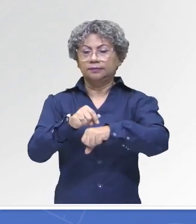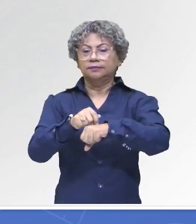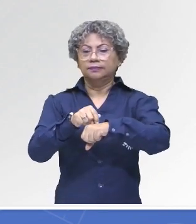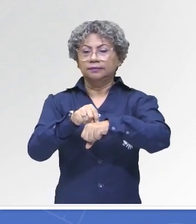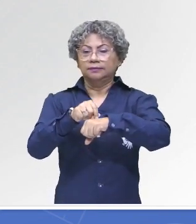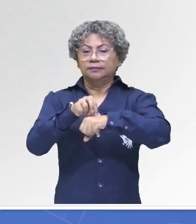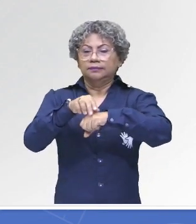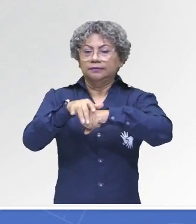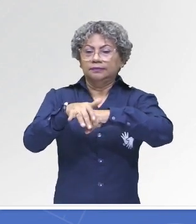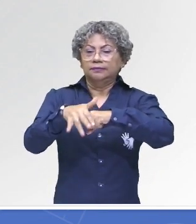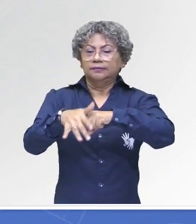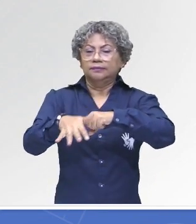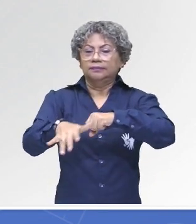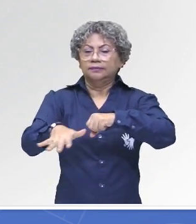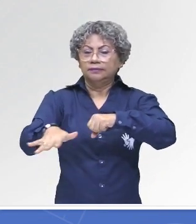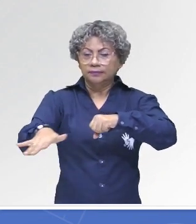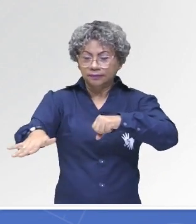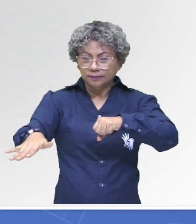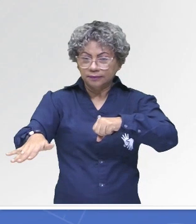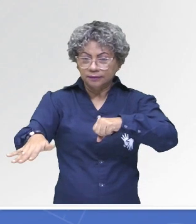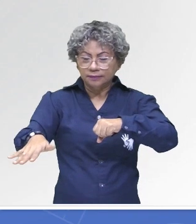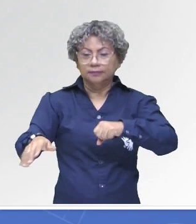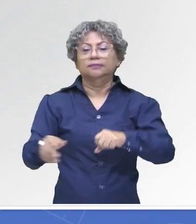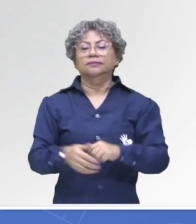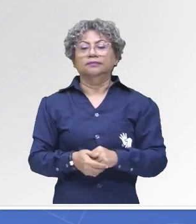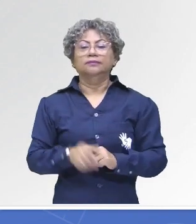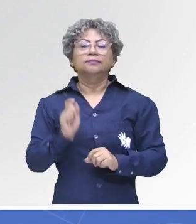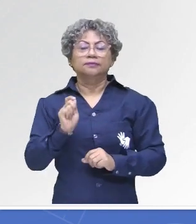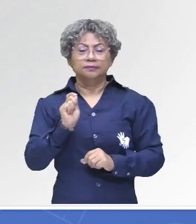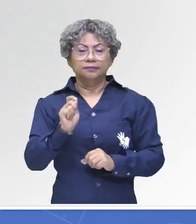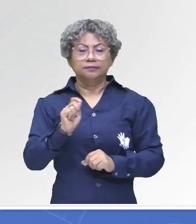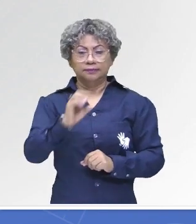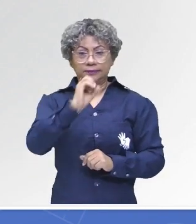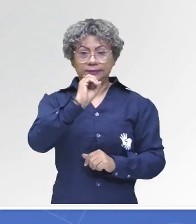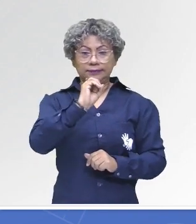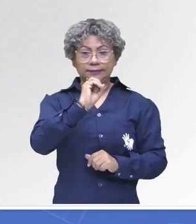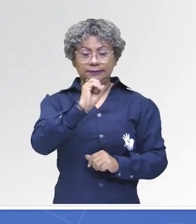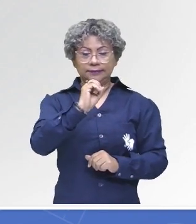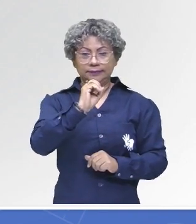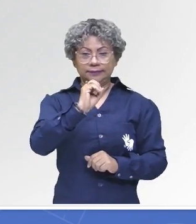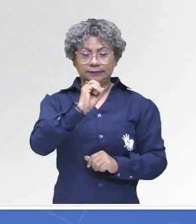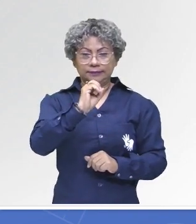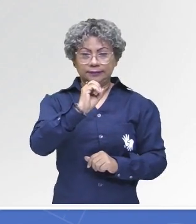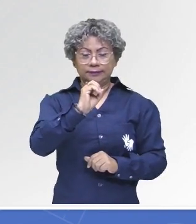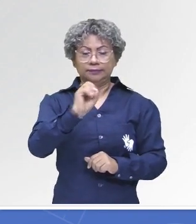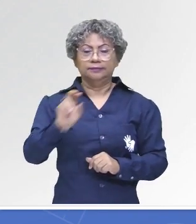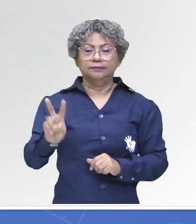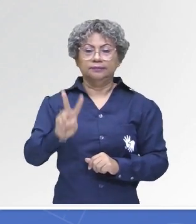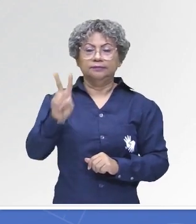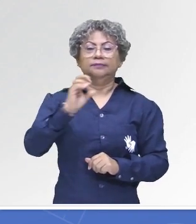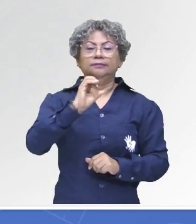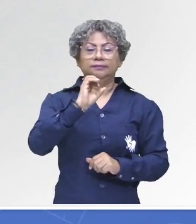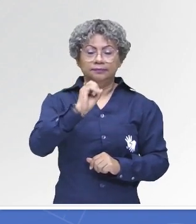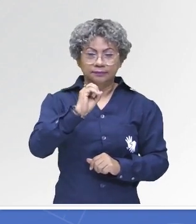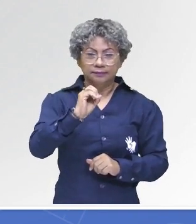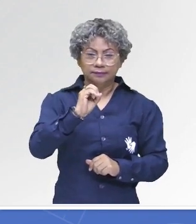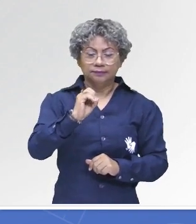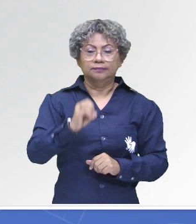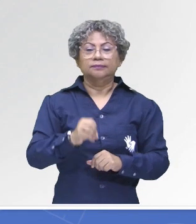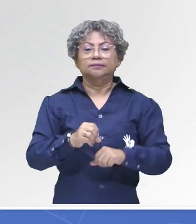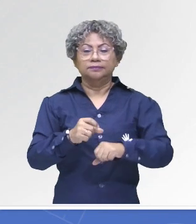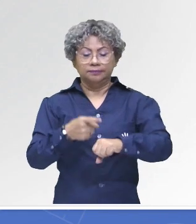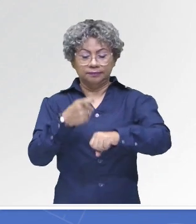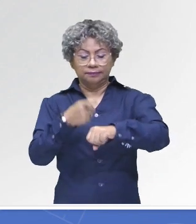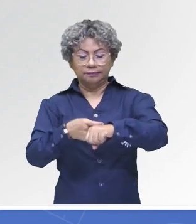estado líquido para o estado sólido, é de 0, tá certo? O valor 0 é para o ponto de fusão do